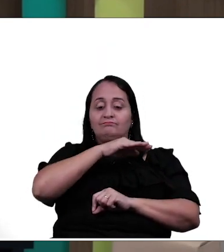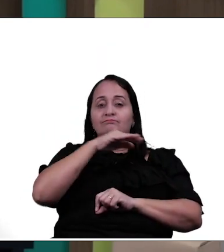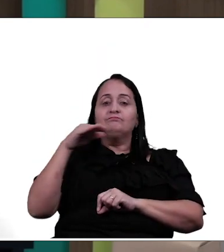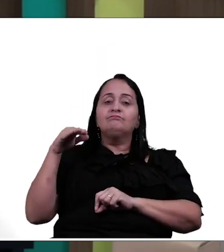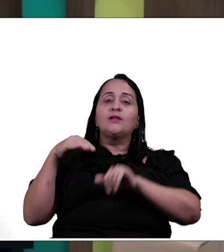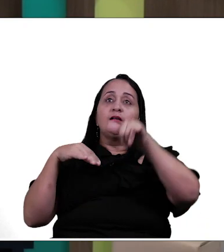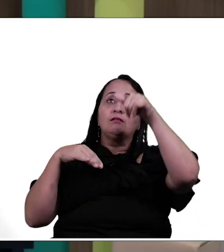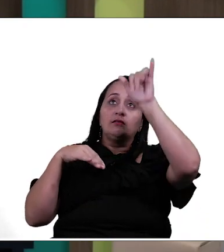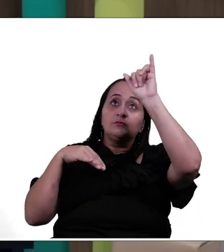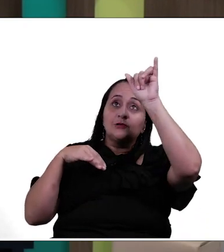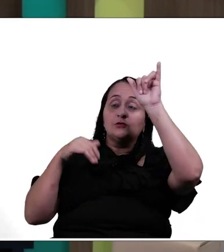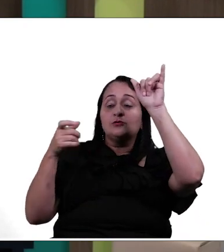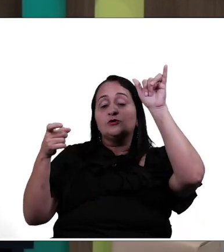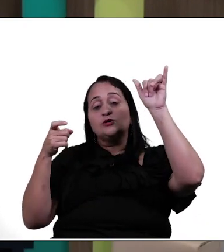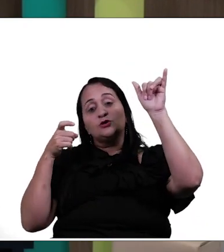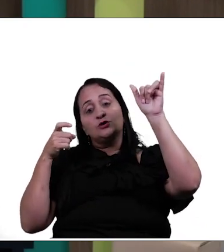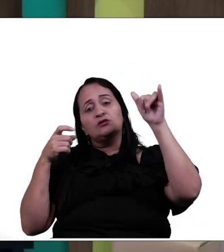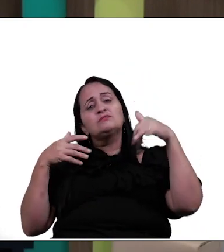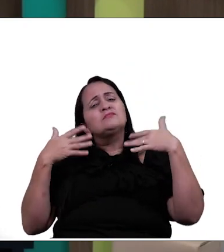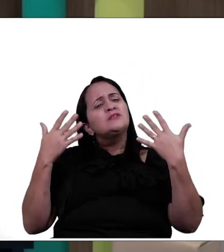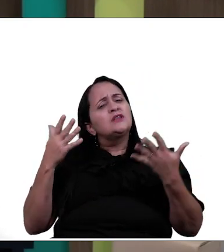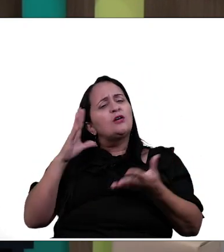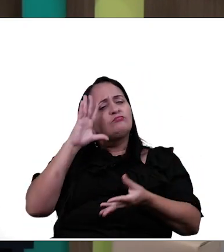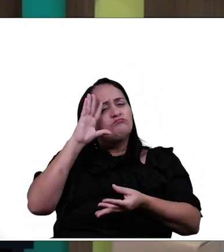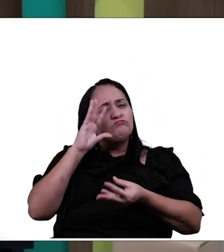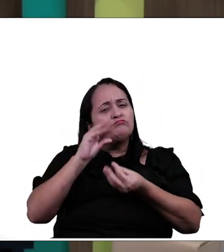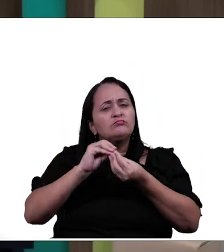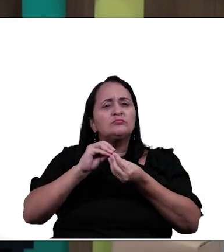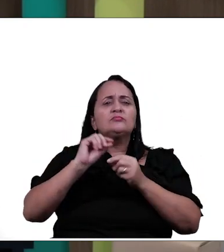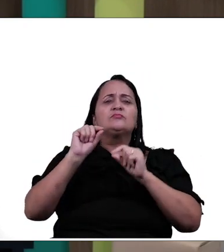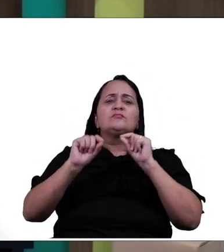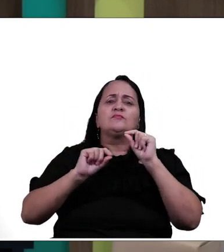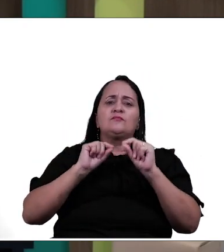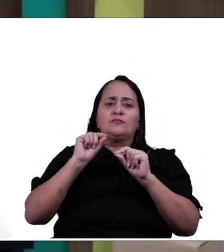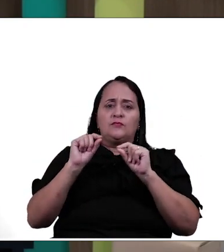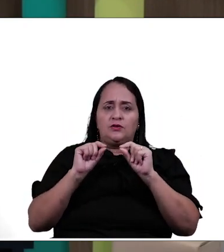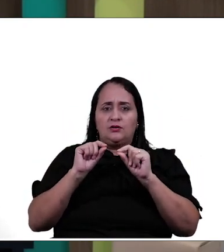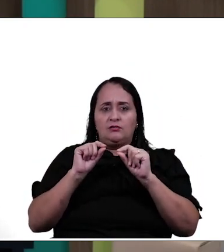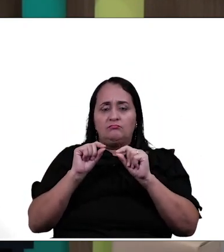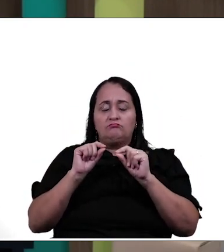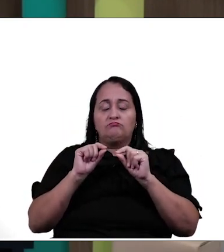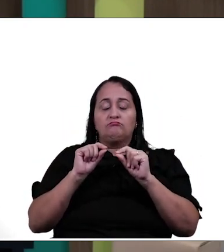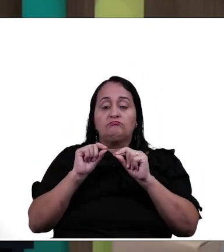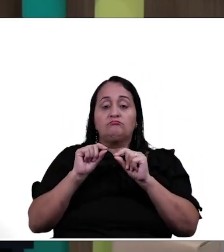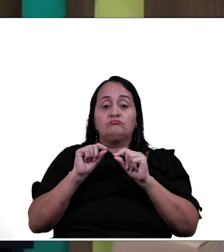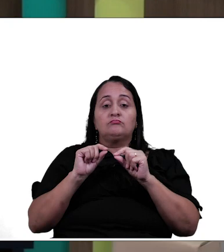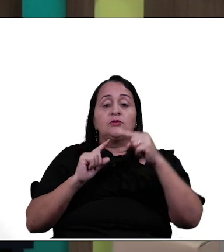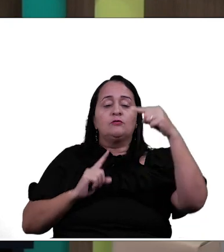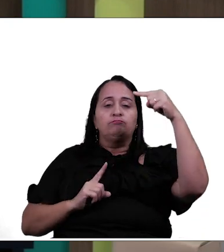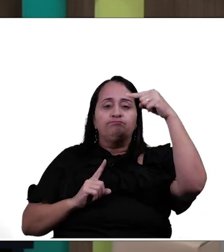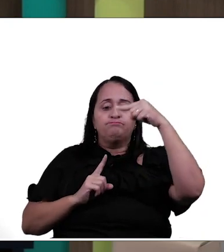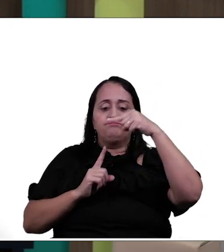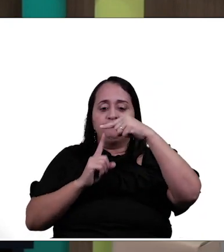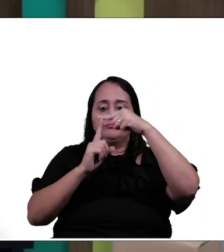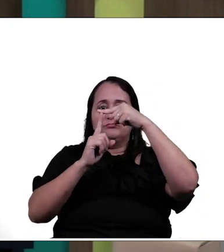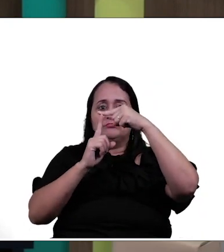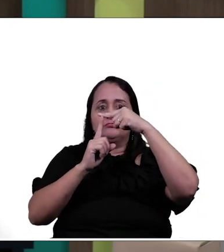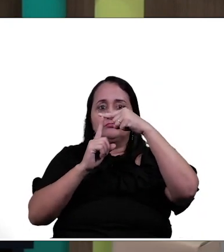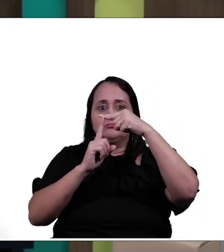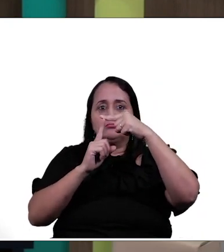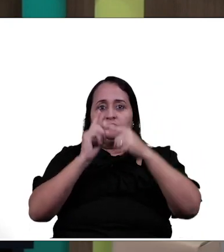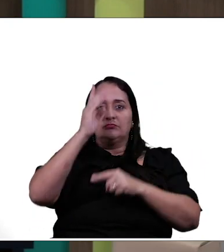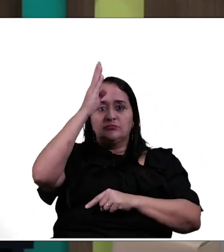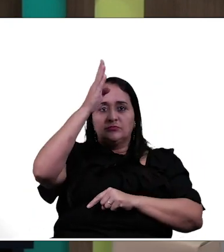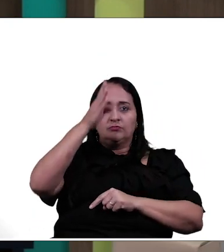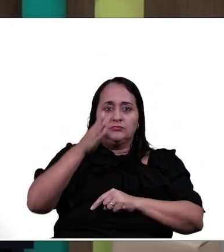Existe diferença. Esse é um decimal exato. Como transformá-lo?